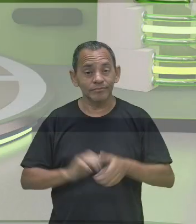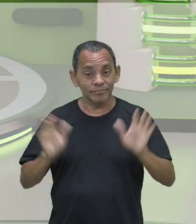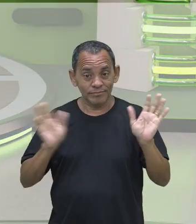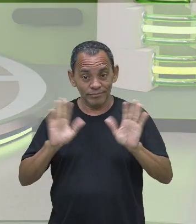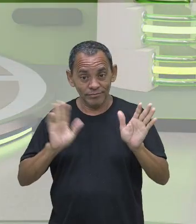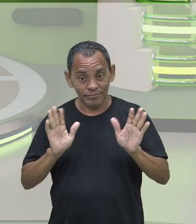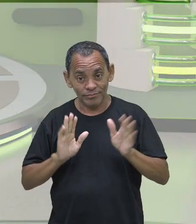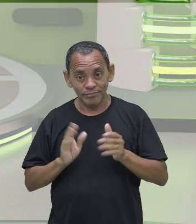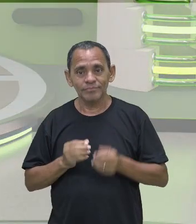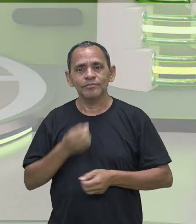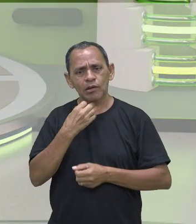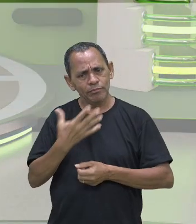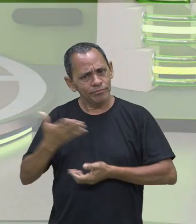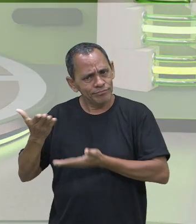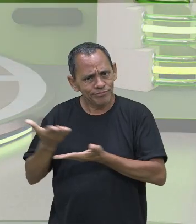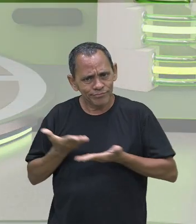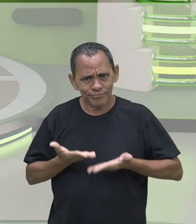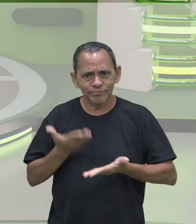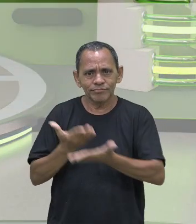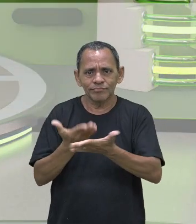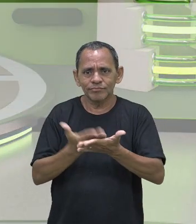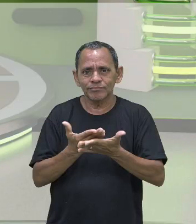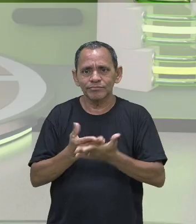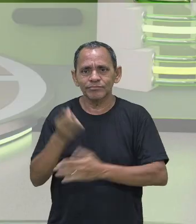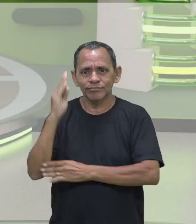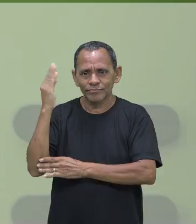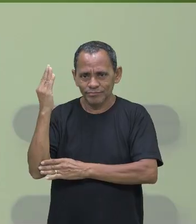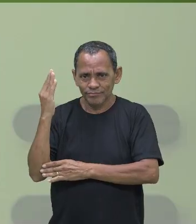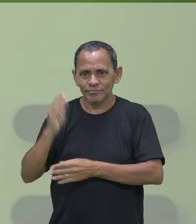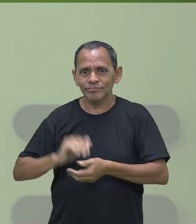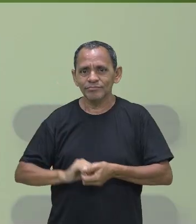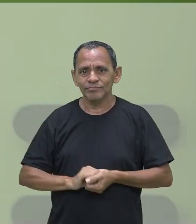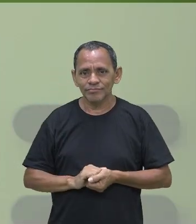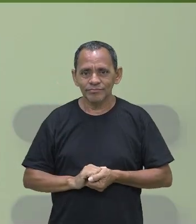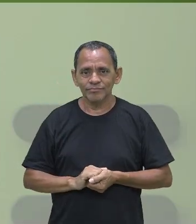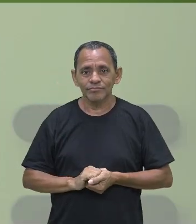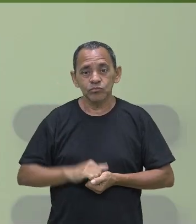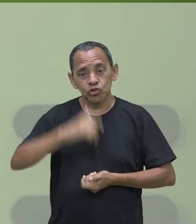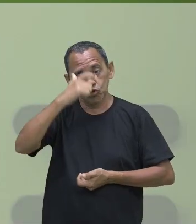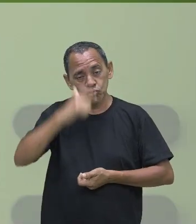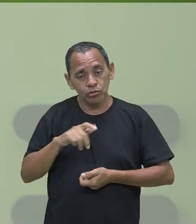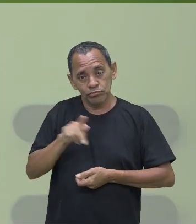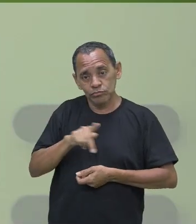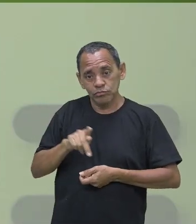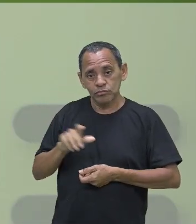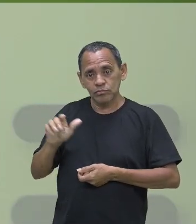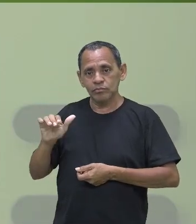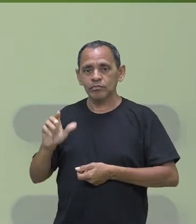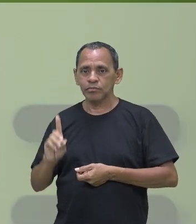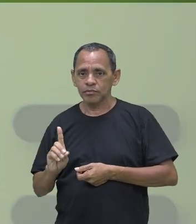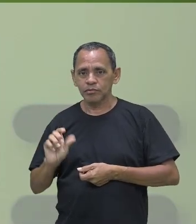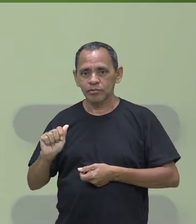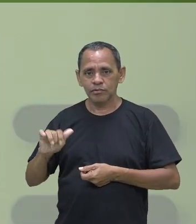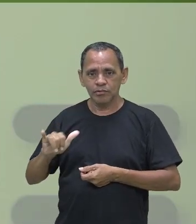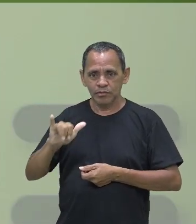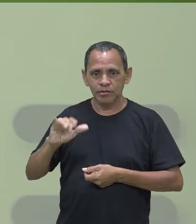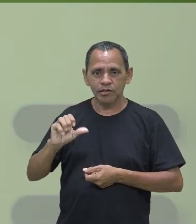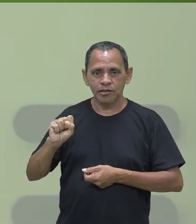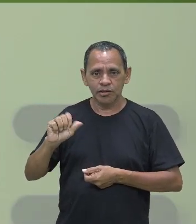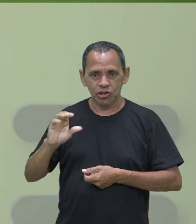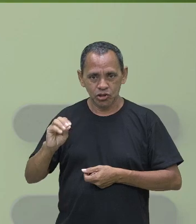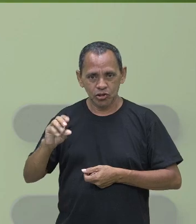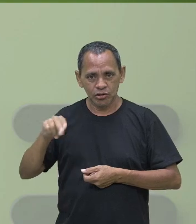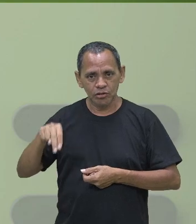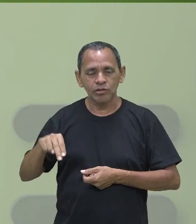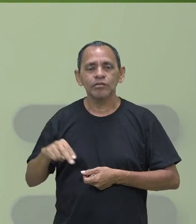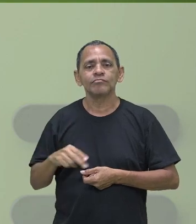Olá, sejam bem-vindos aí para a nossa aula de Biologia. Eu sou o professor Daison Jardim e vamos ver aí o